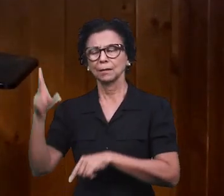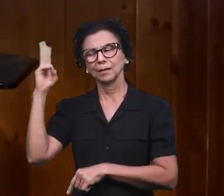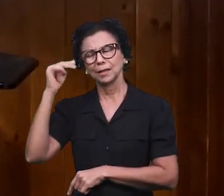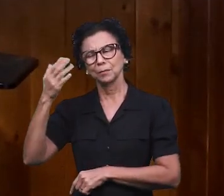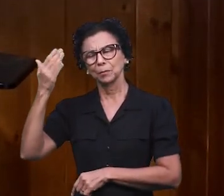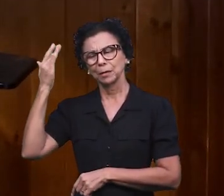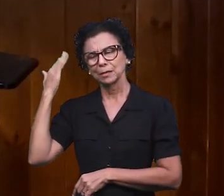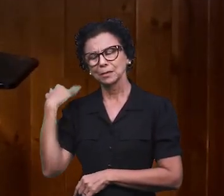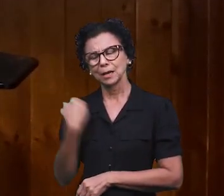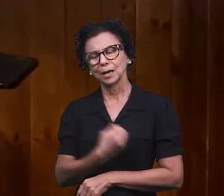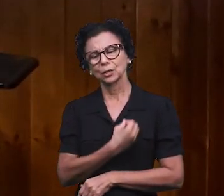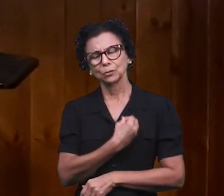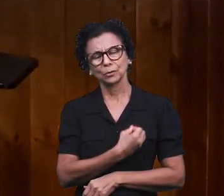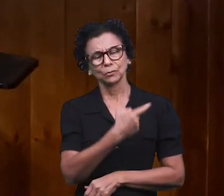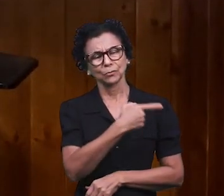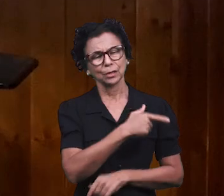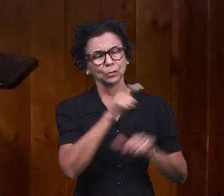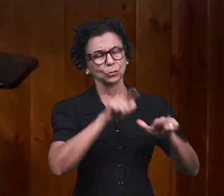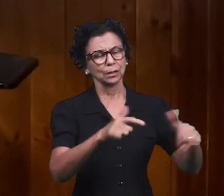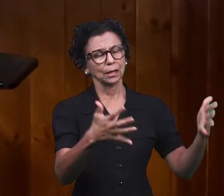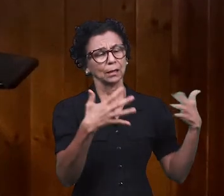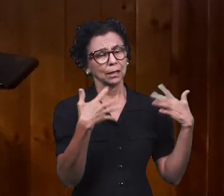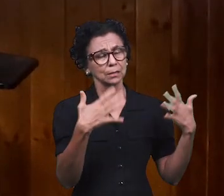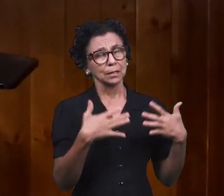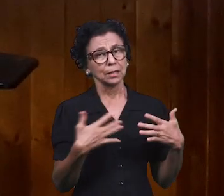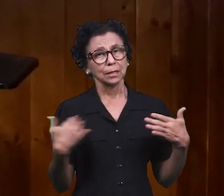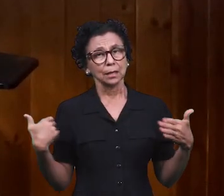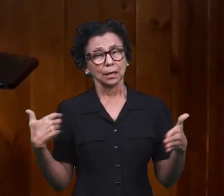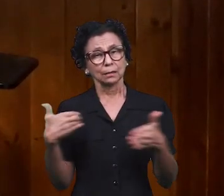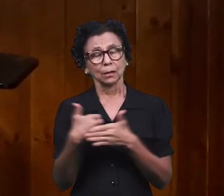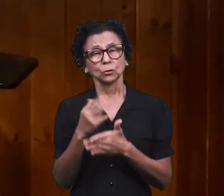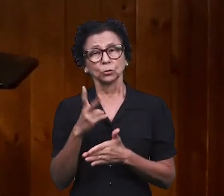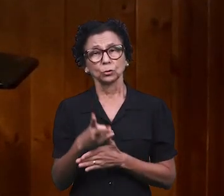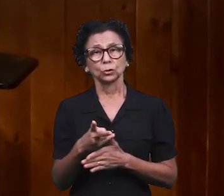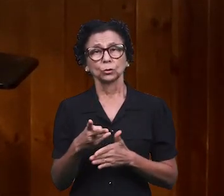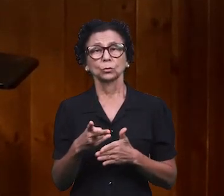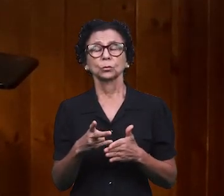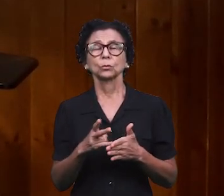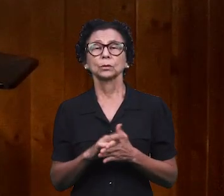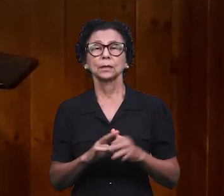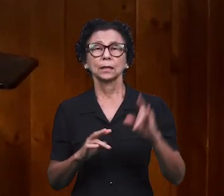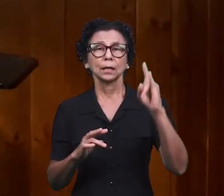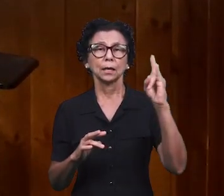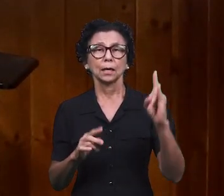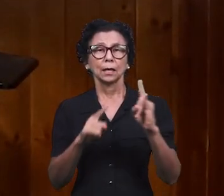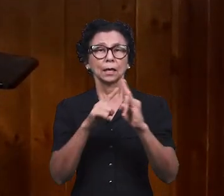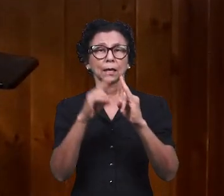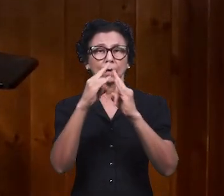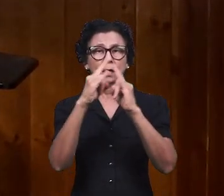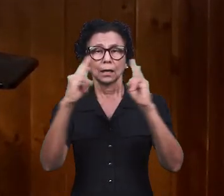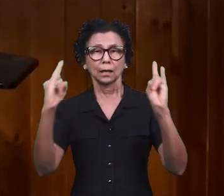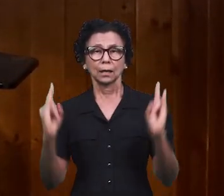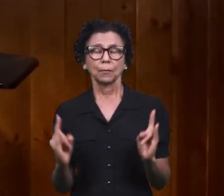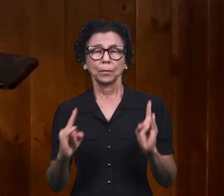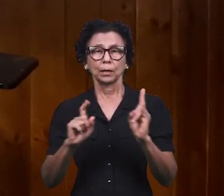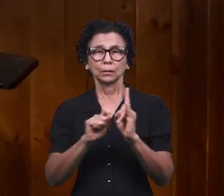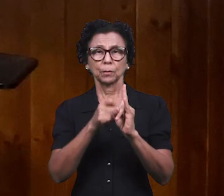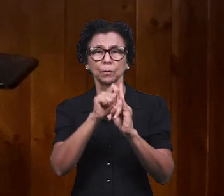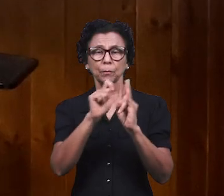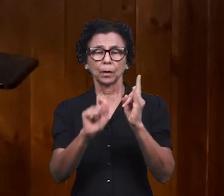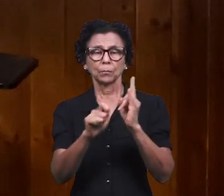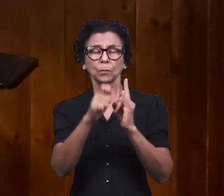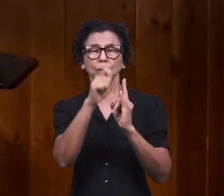deserto, constroem cabanas até hoje, e a igreja, para nós, a aplicação na igreja, a igreja